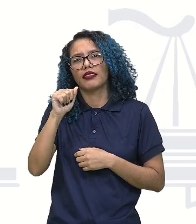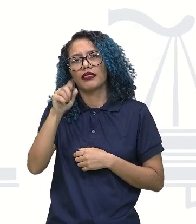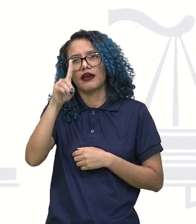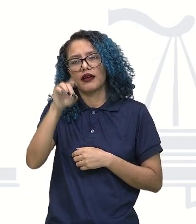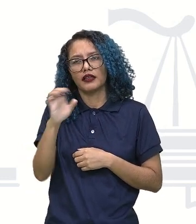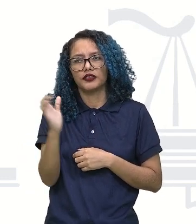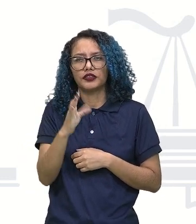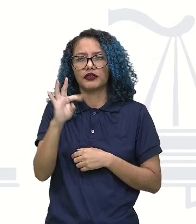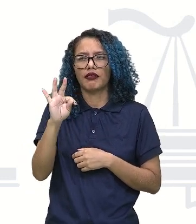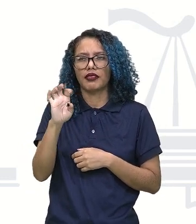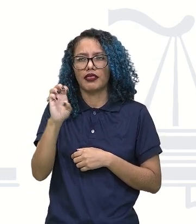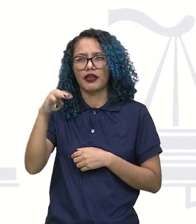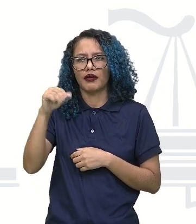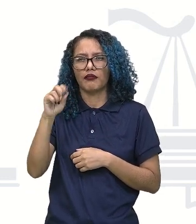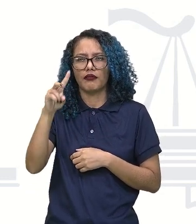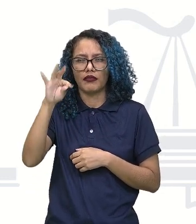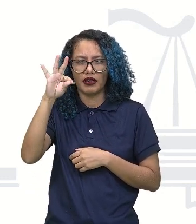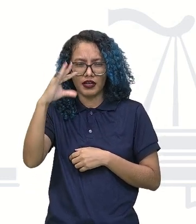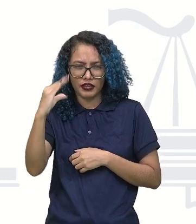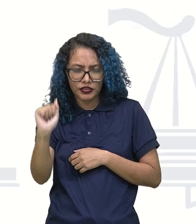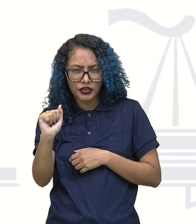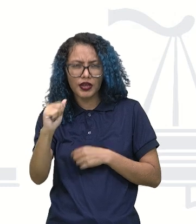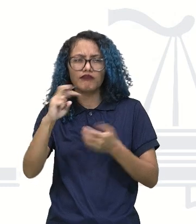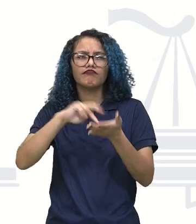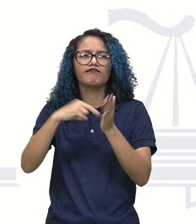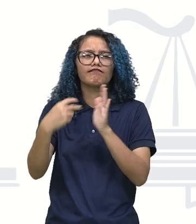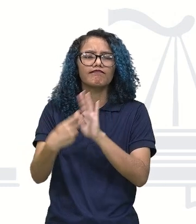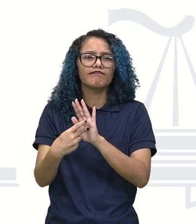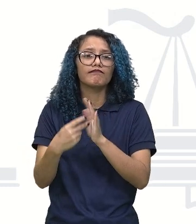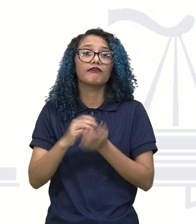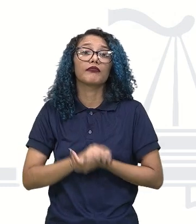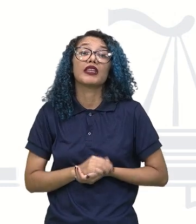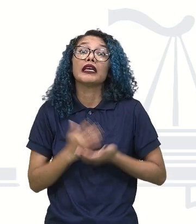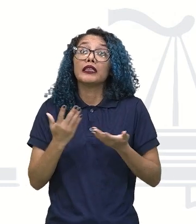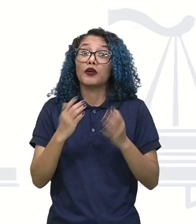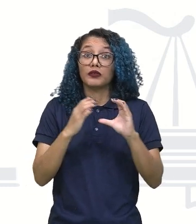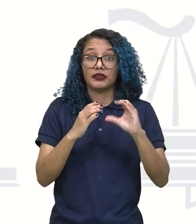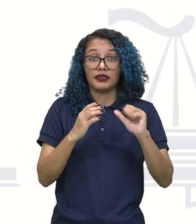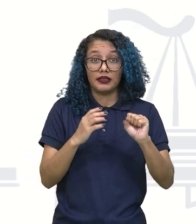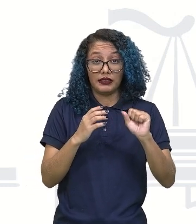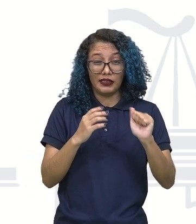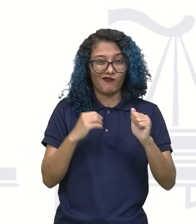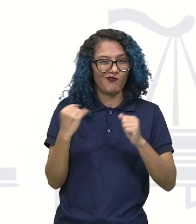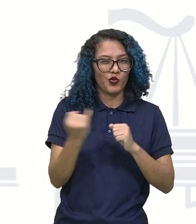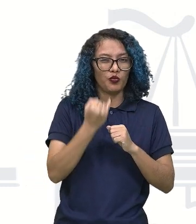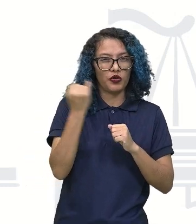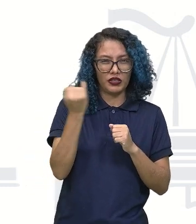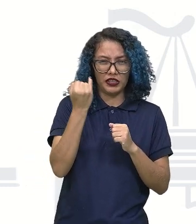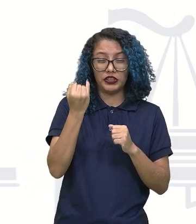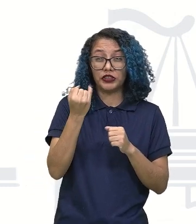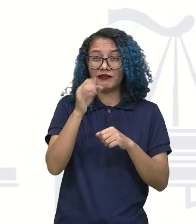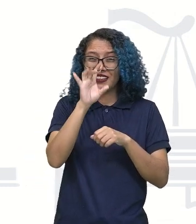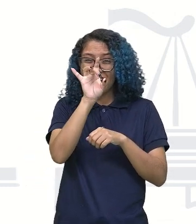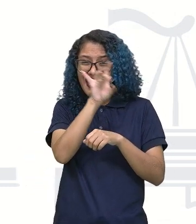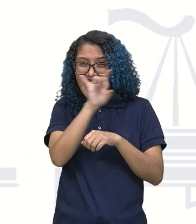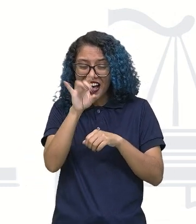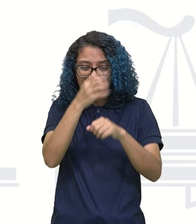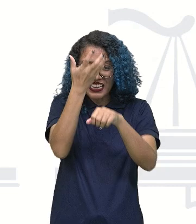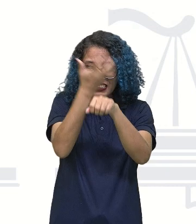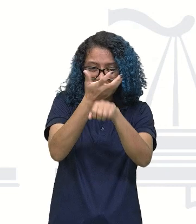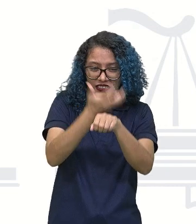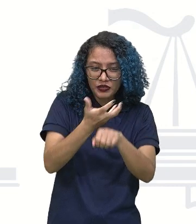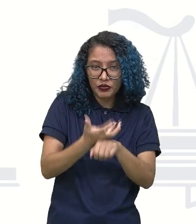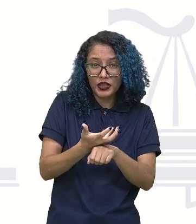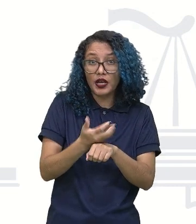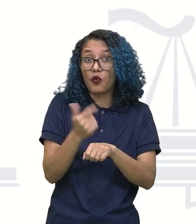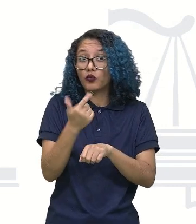fala da importância do CSA para preencher o nosso diário. Essa unidade temática, cada componente curricular, os nossos professores antigos